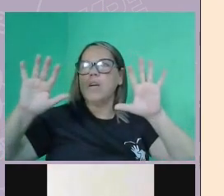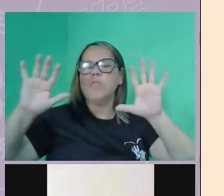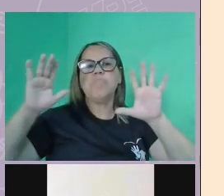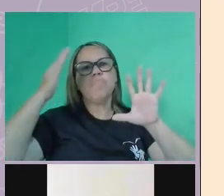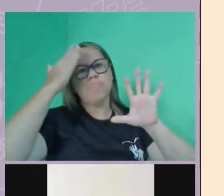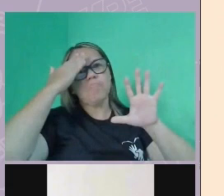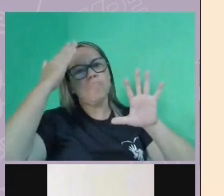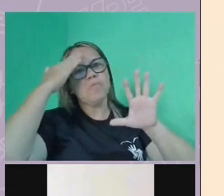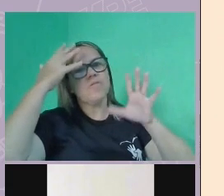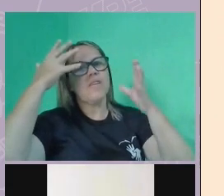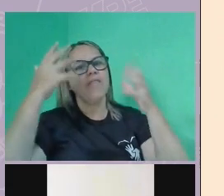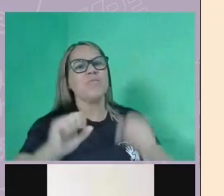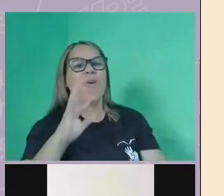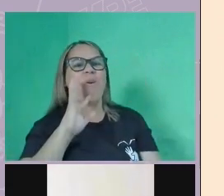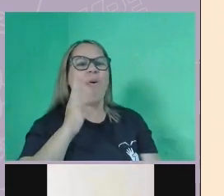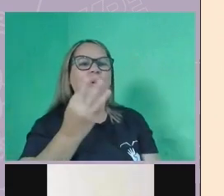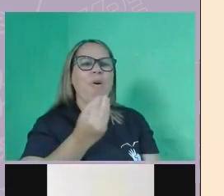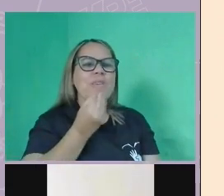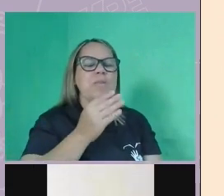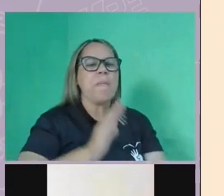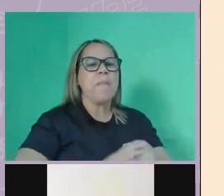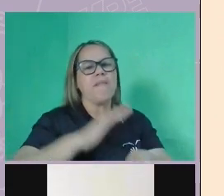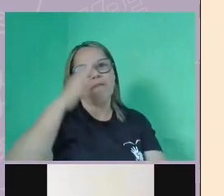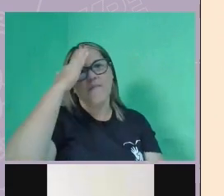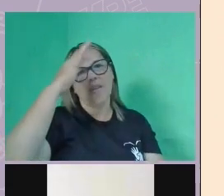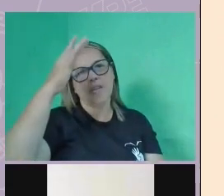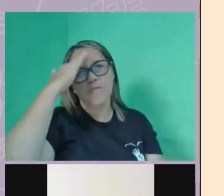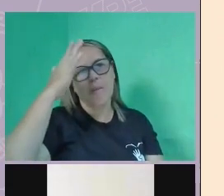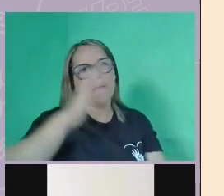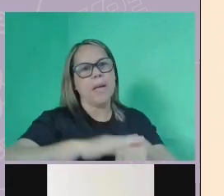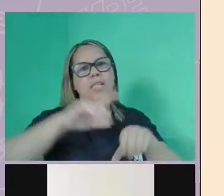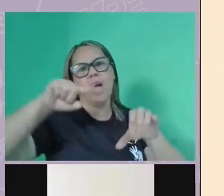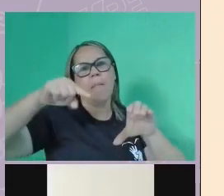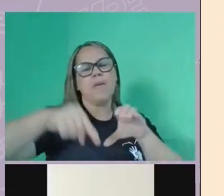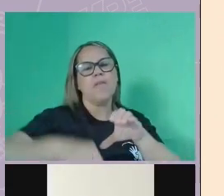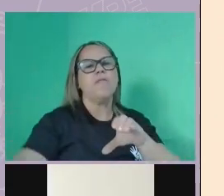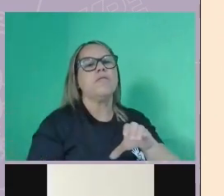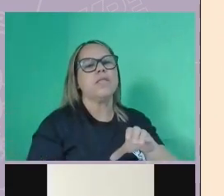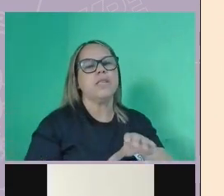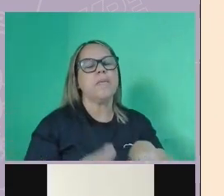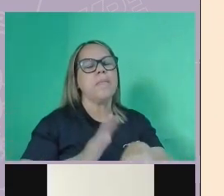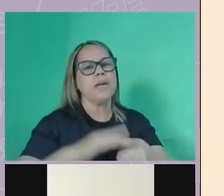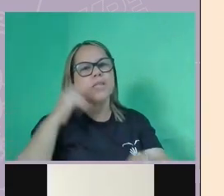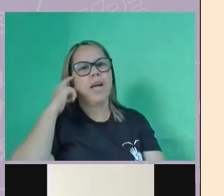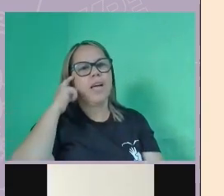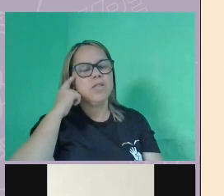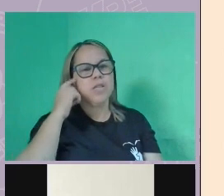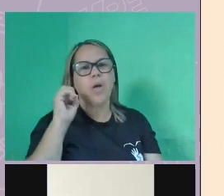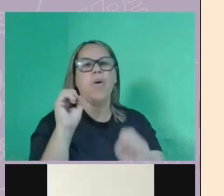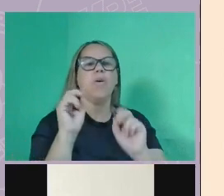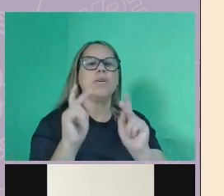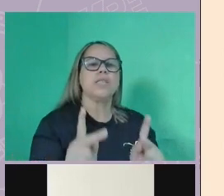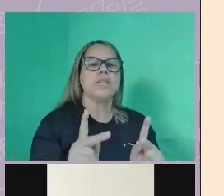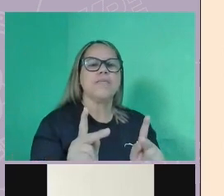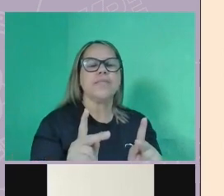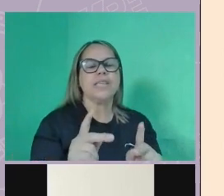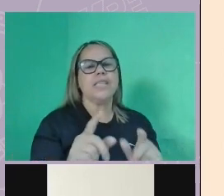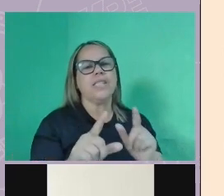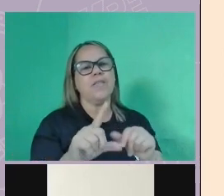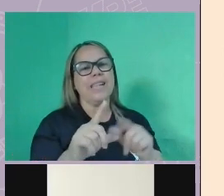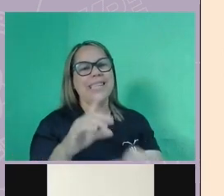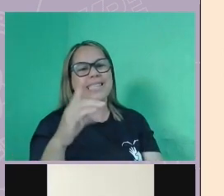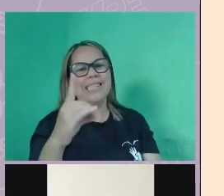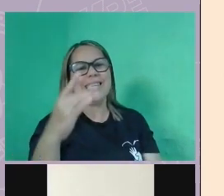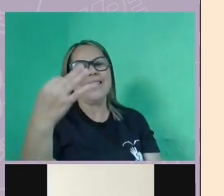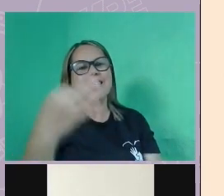assumir o conhecimento mais filosófico mais aprofundado portanto mais racional certo então a letra D é certa